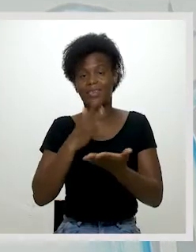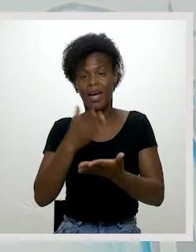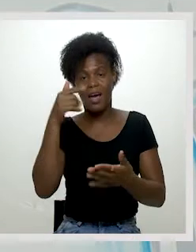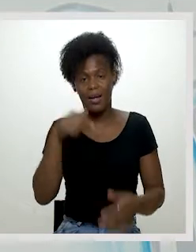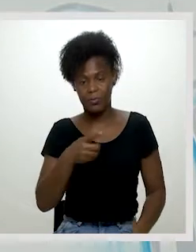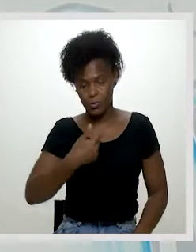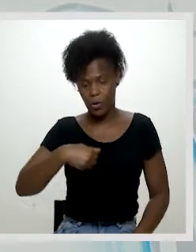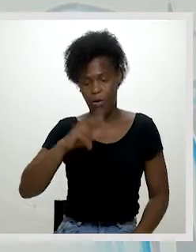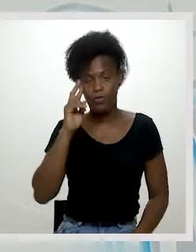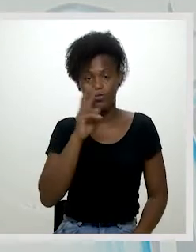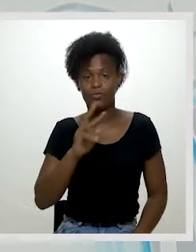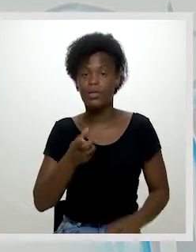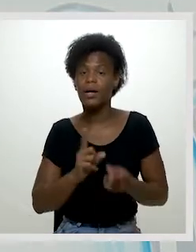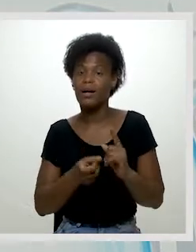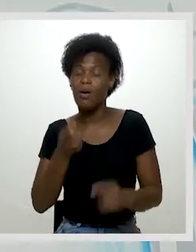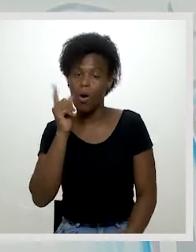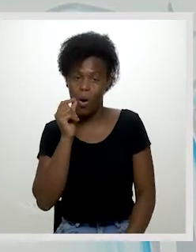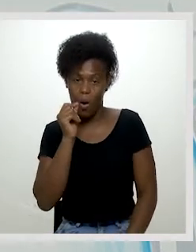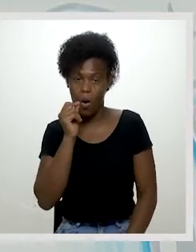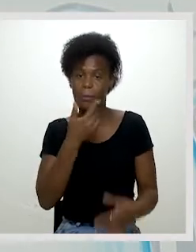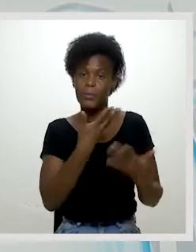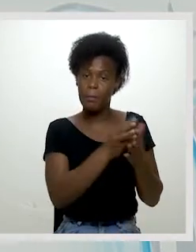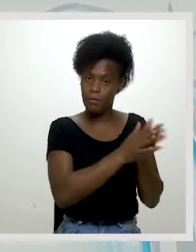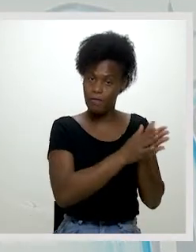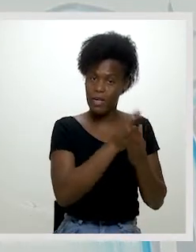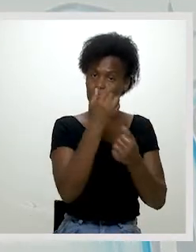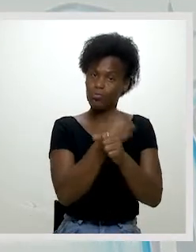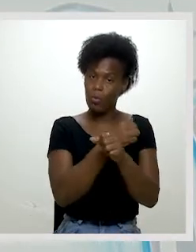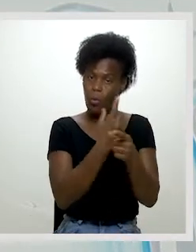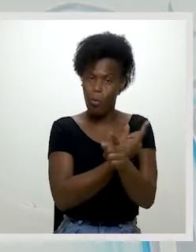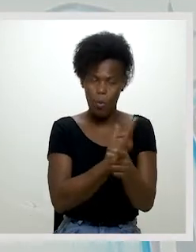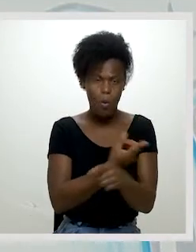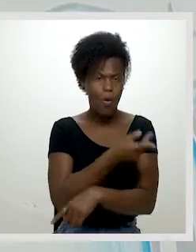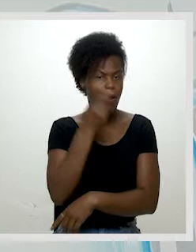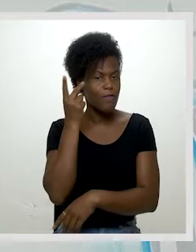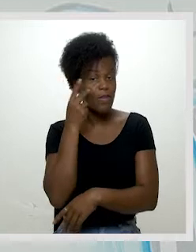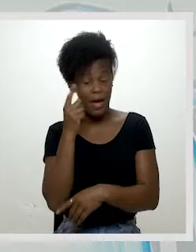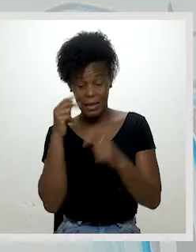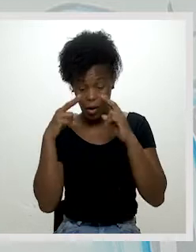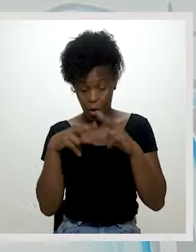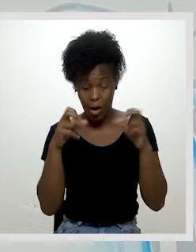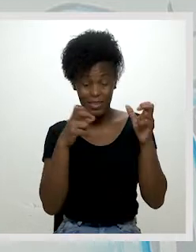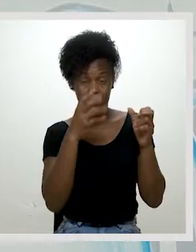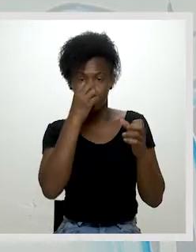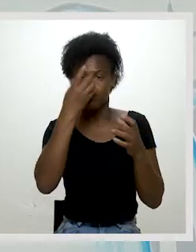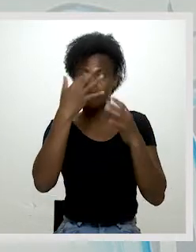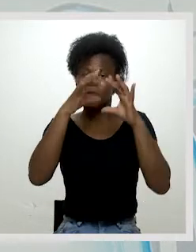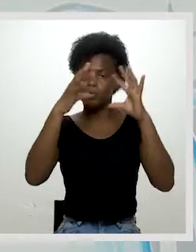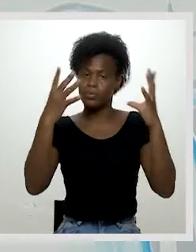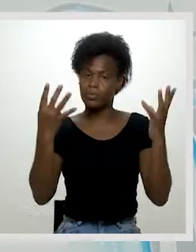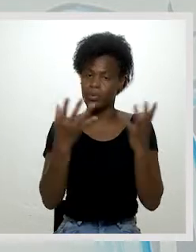até aqui, nós vimos que o homem aproveita os restos de seres vivos que ele encontra na